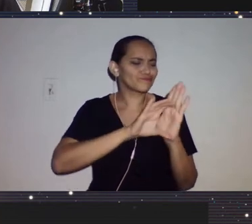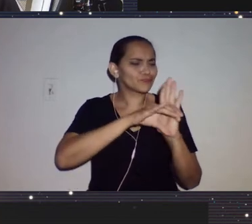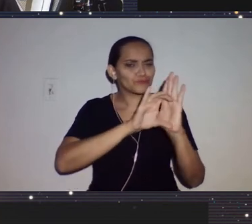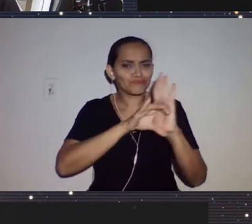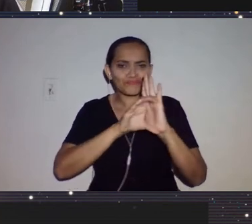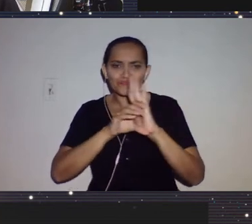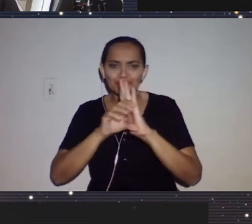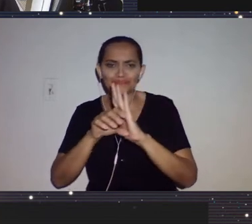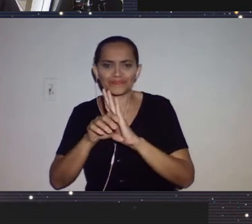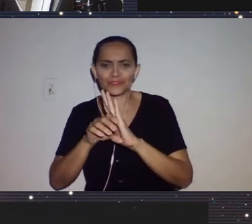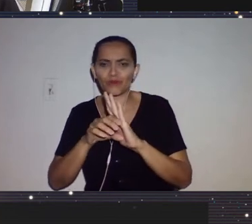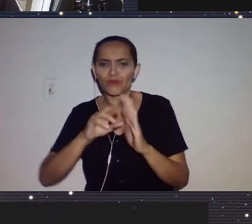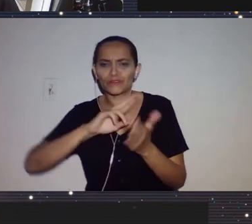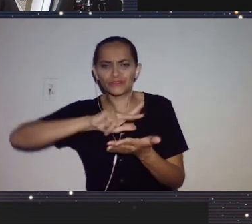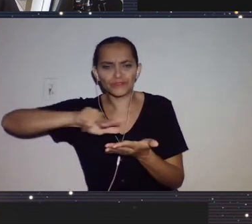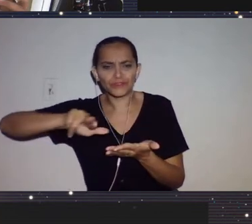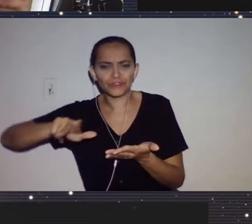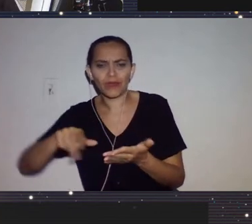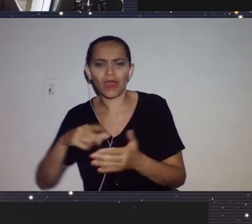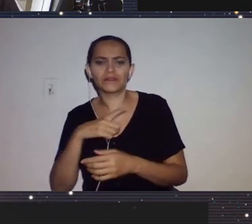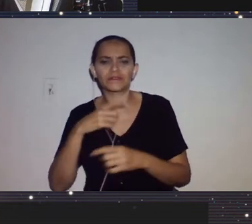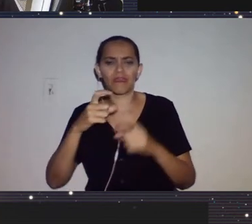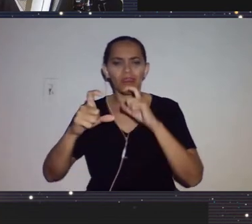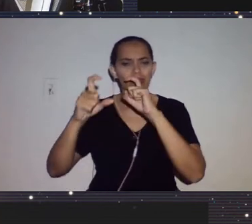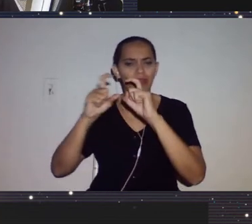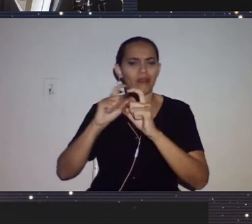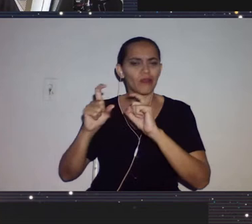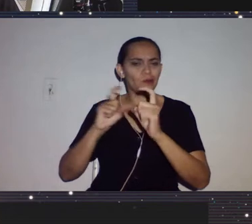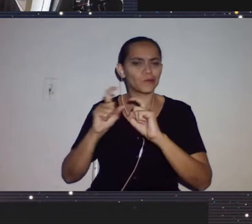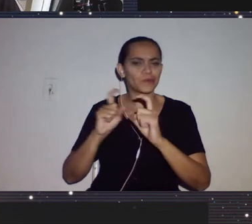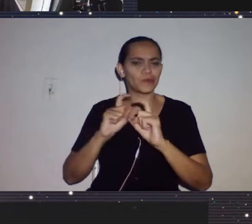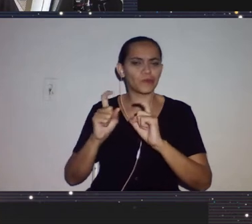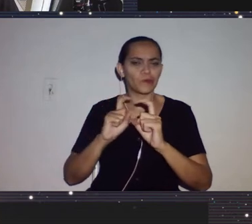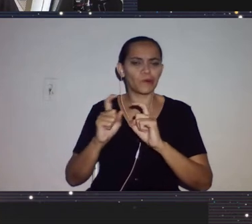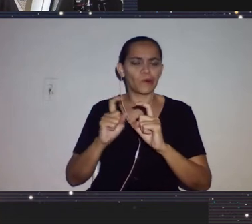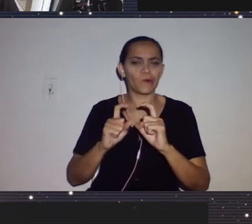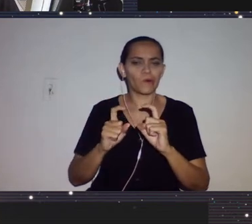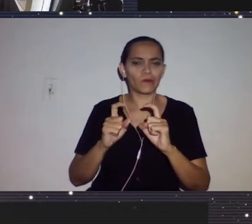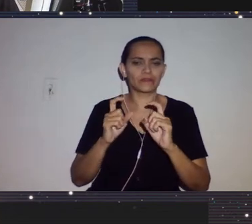reuniões para definir várias coisas a respeito do projeto.